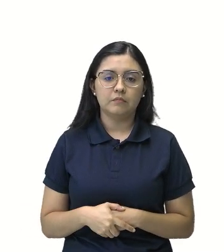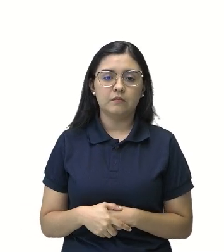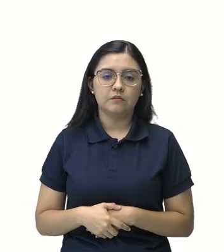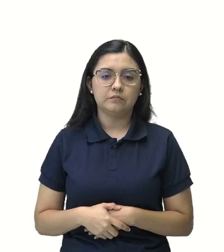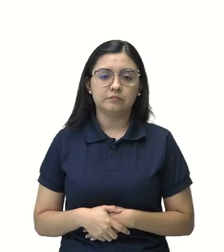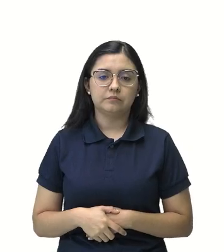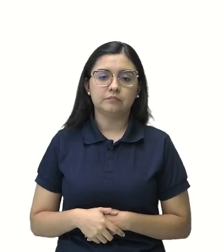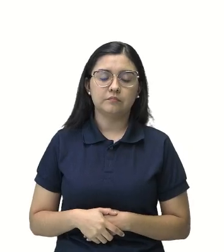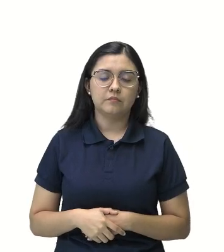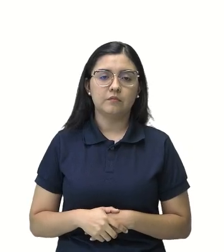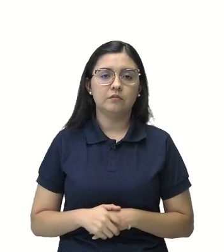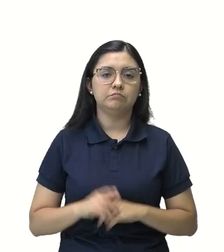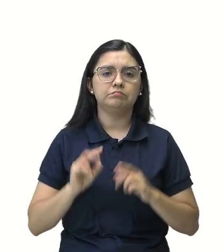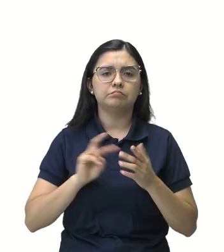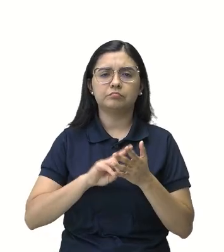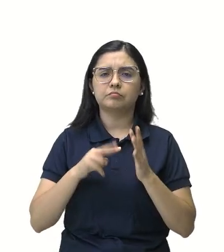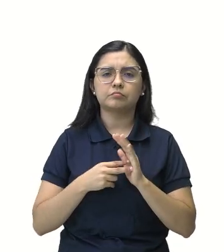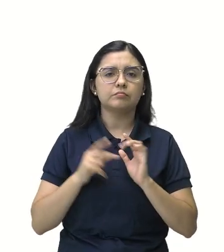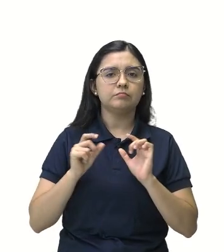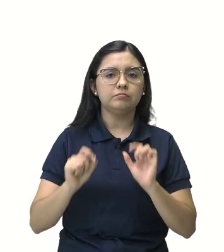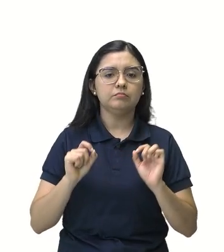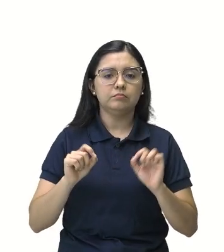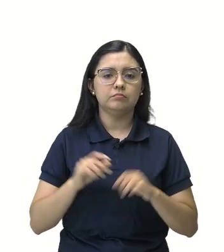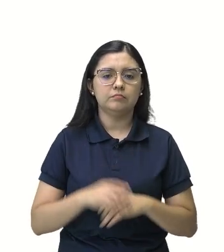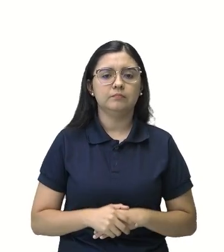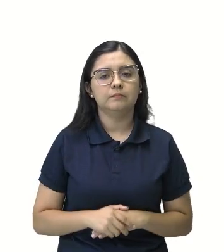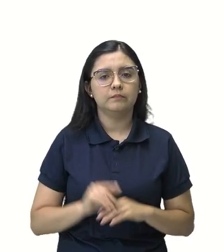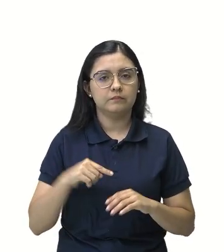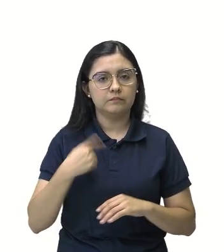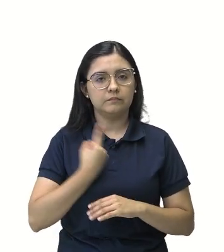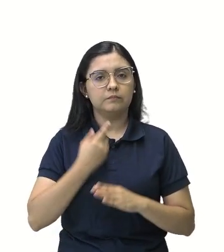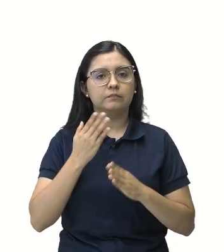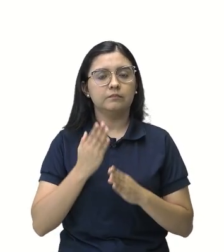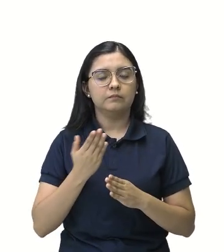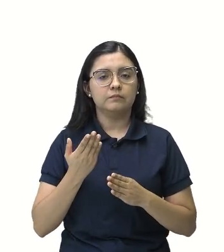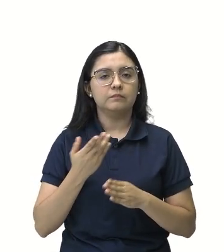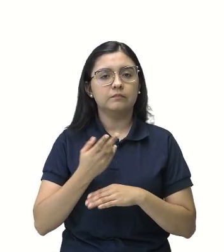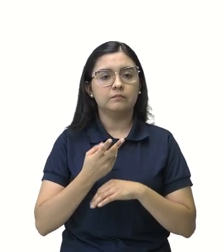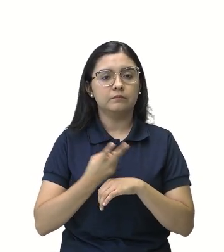bom? E aí, o que é que significa esse 14? É o que a gente estava procurando.